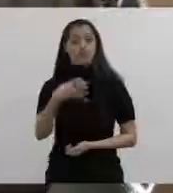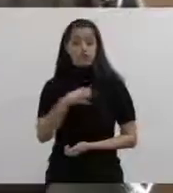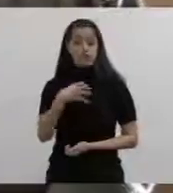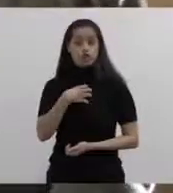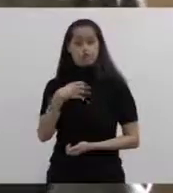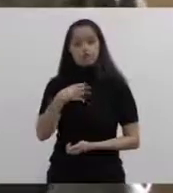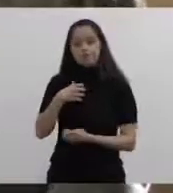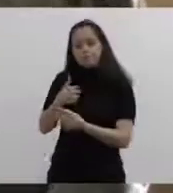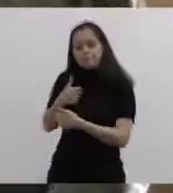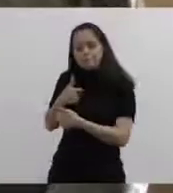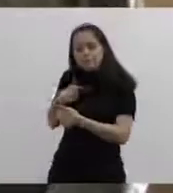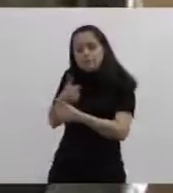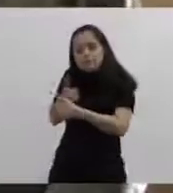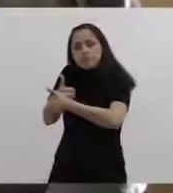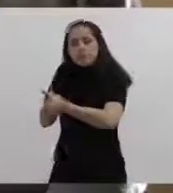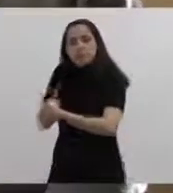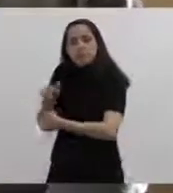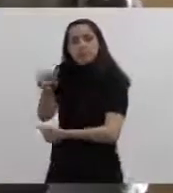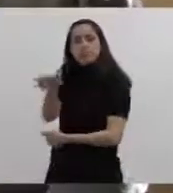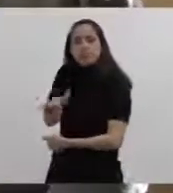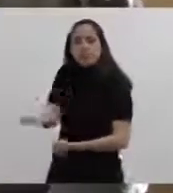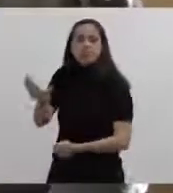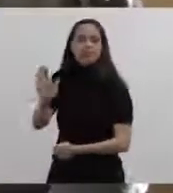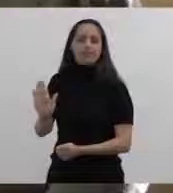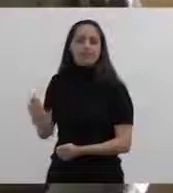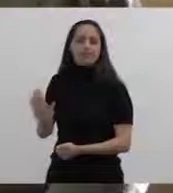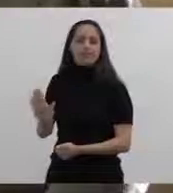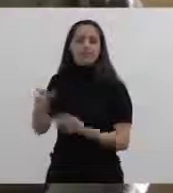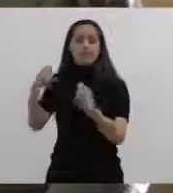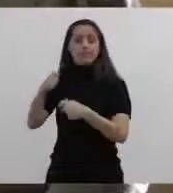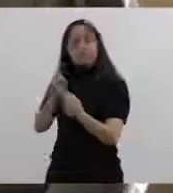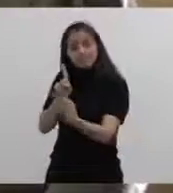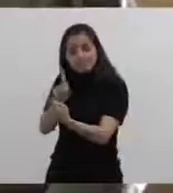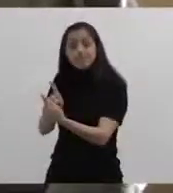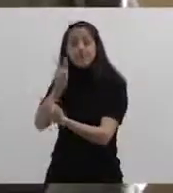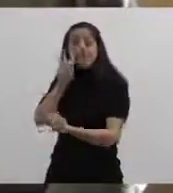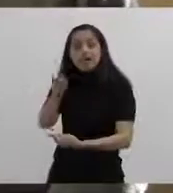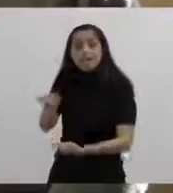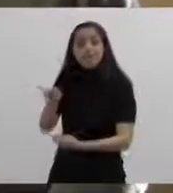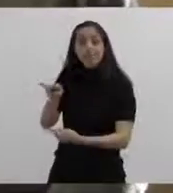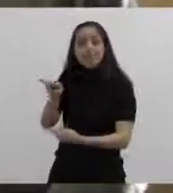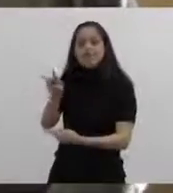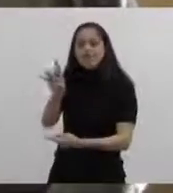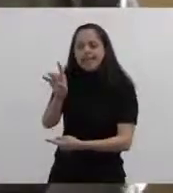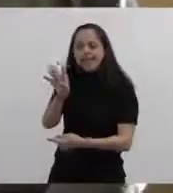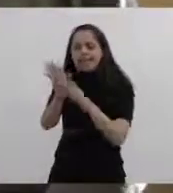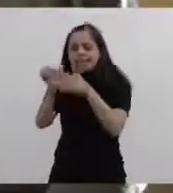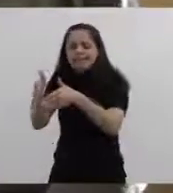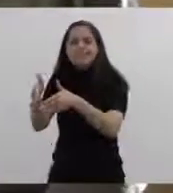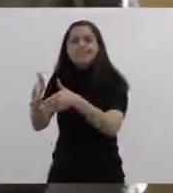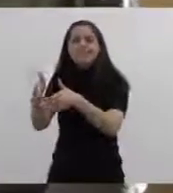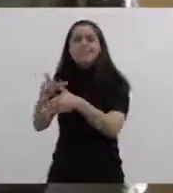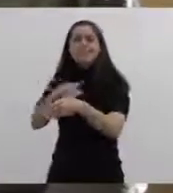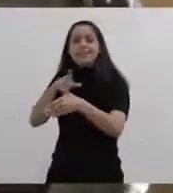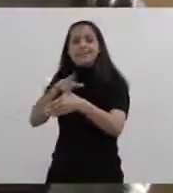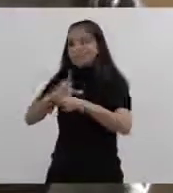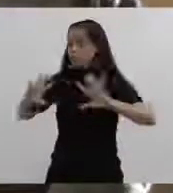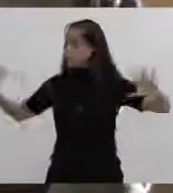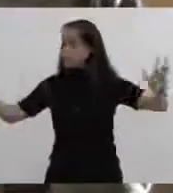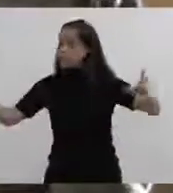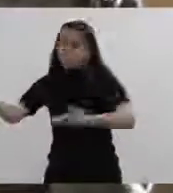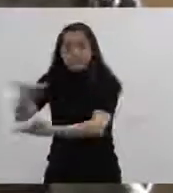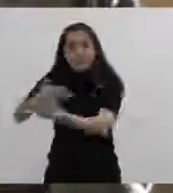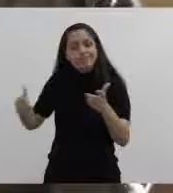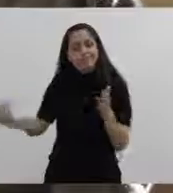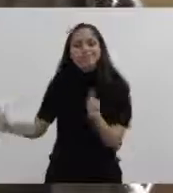que a criança possa desenvolvê-las plenamente. Para tanto, é muito importante pensar em projetos pedagógicos